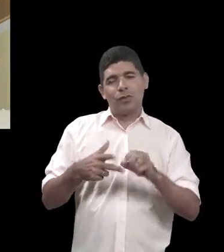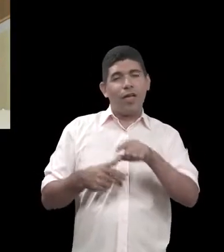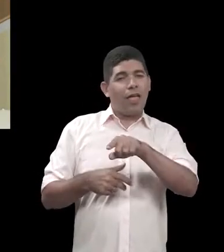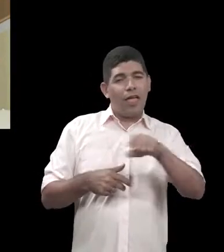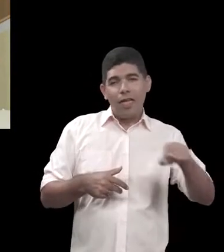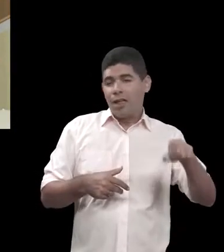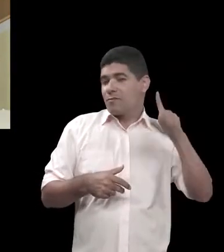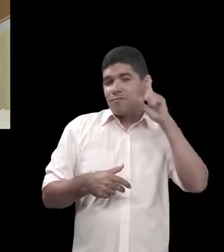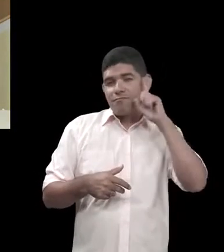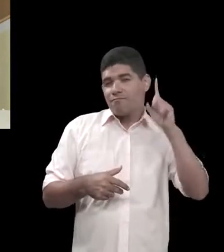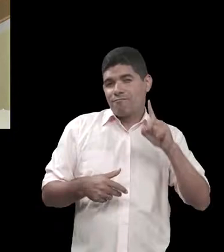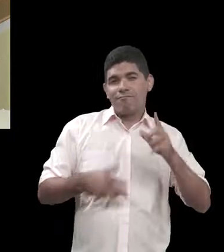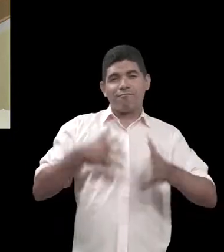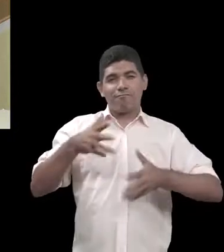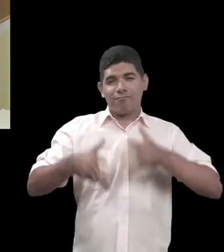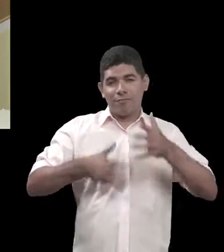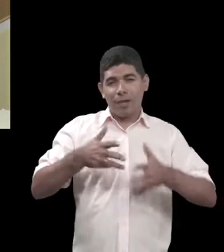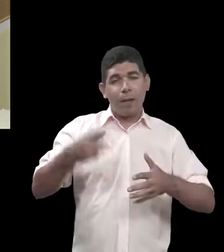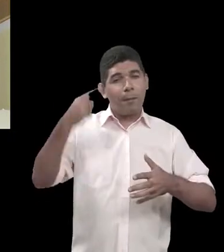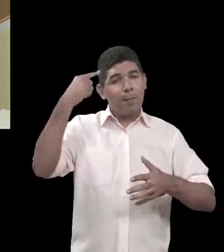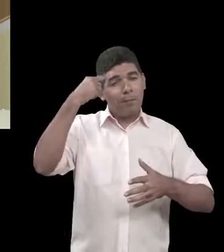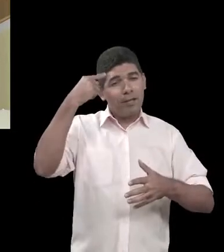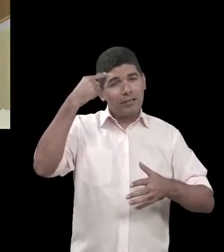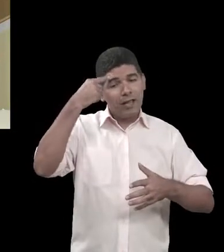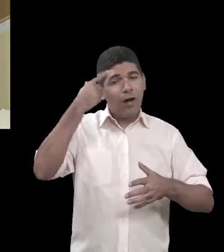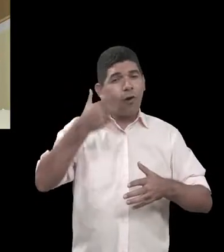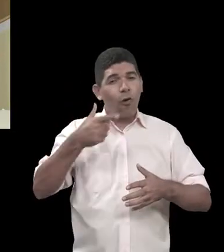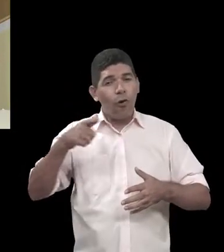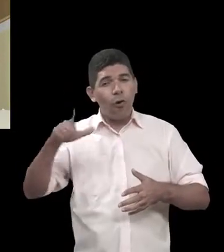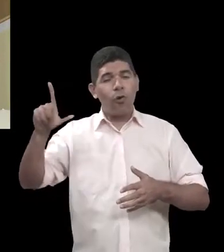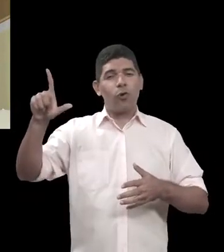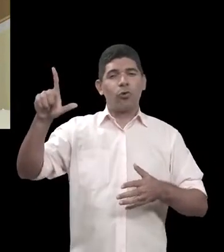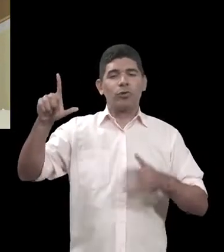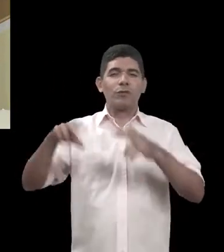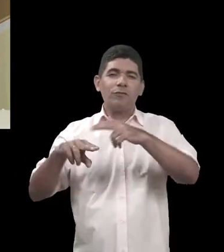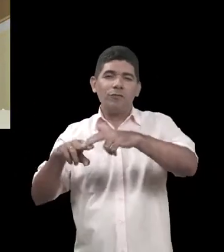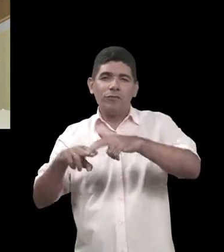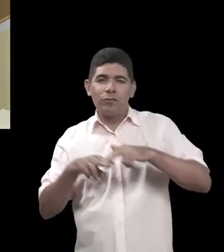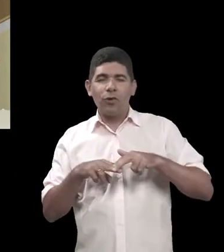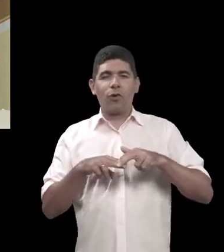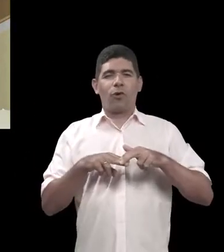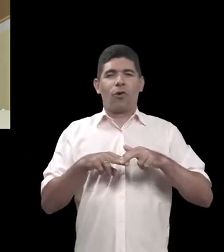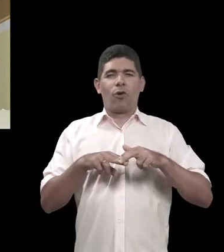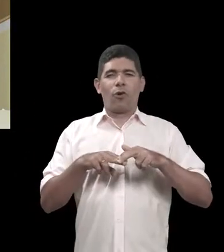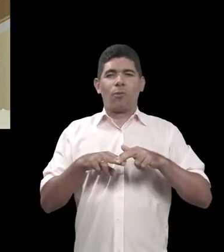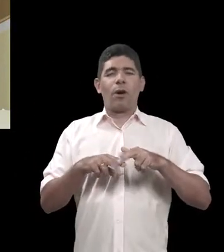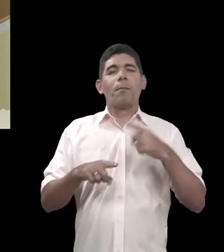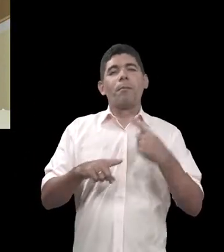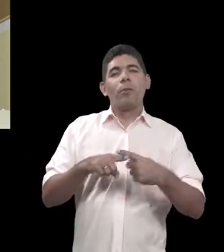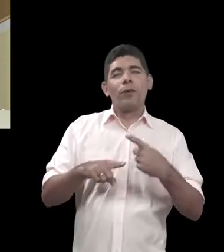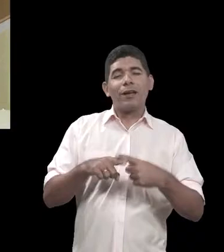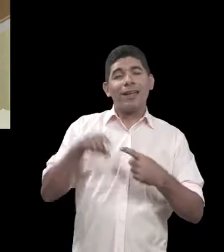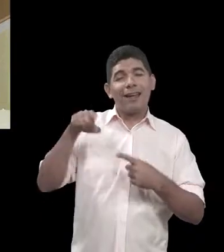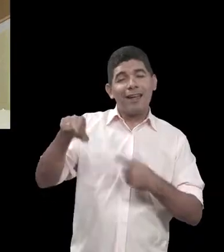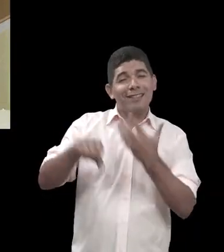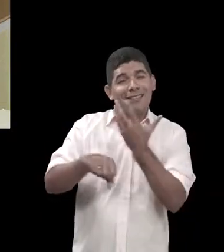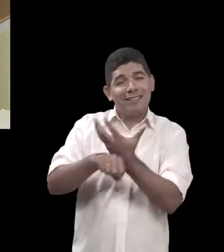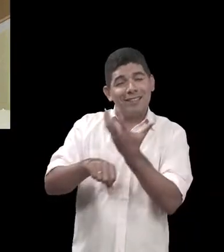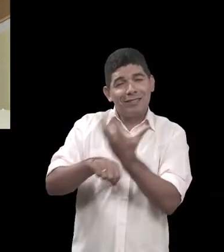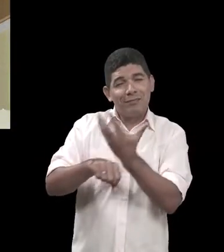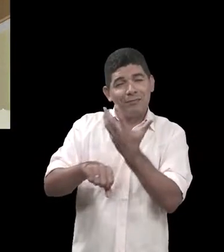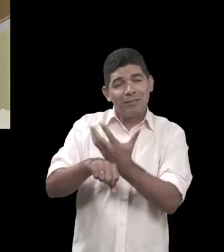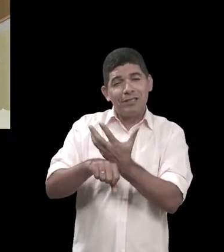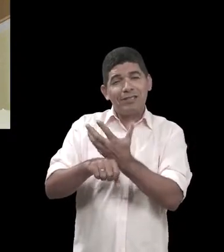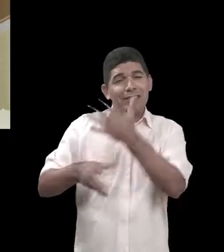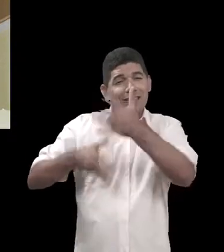sinais. E aí eles têm que pensar em outras formas, ter uma carga muito forte de disciplinas de Libras logo no início para o aluno se